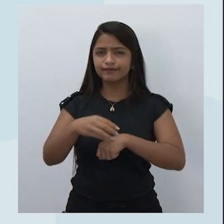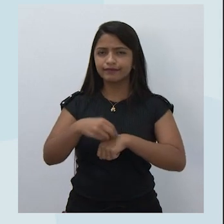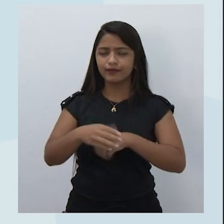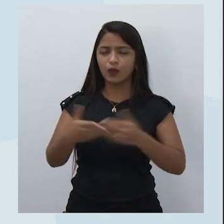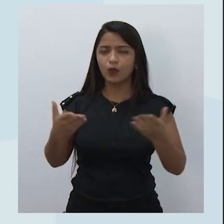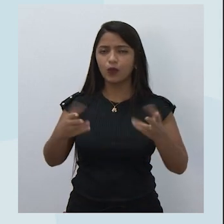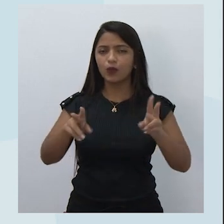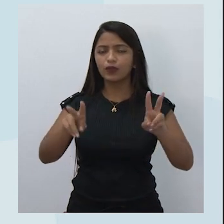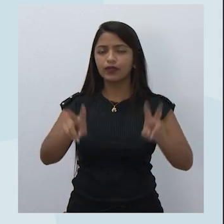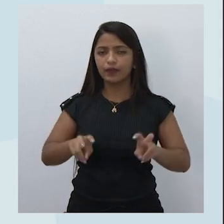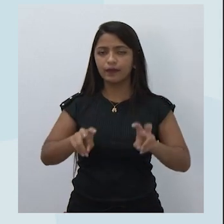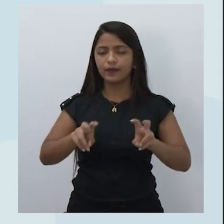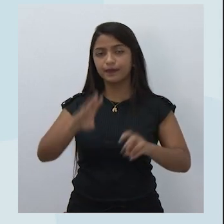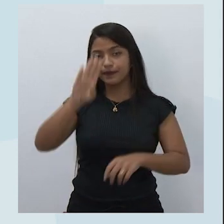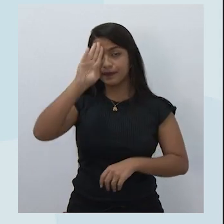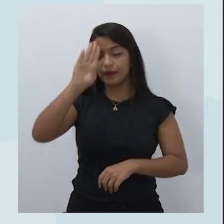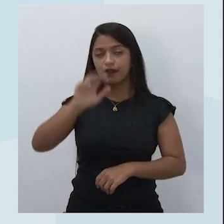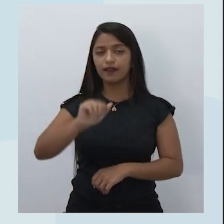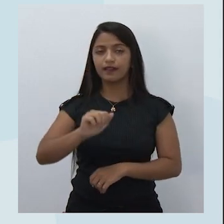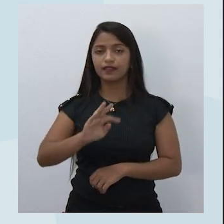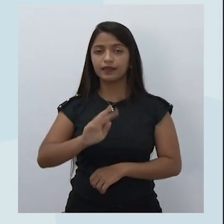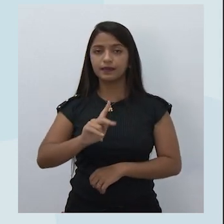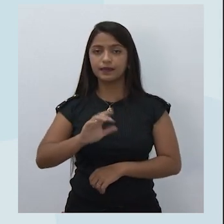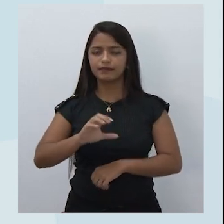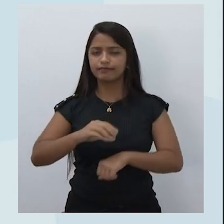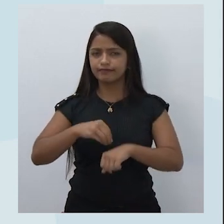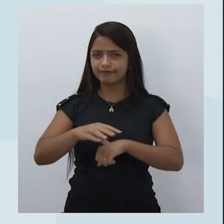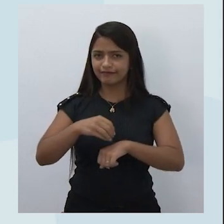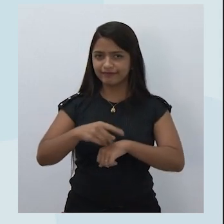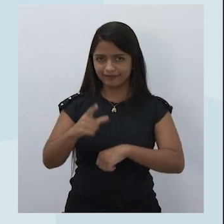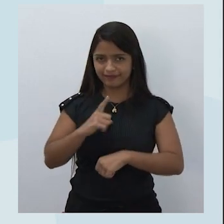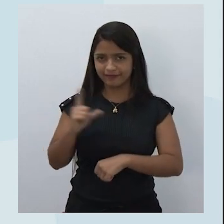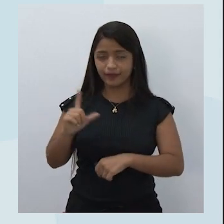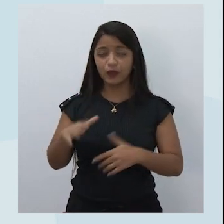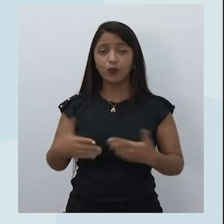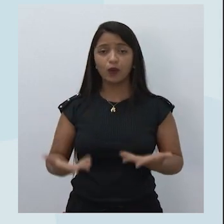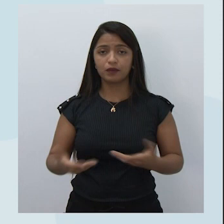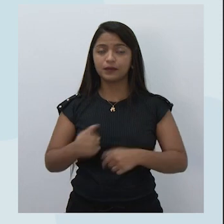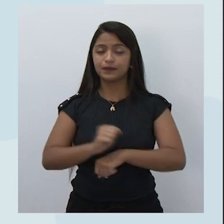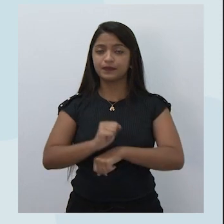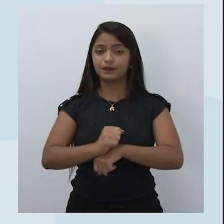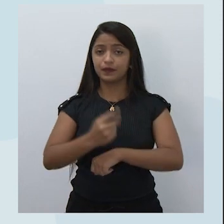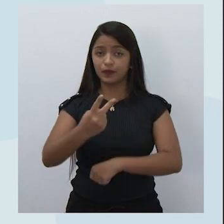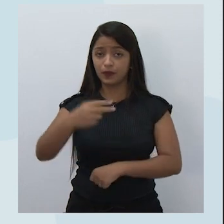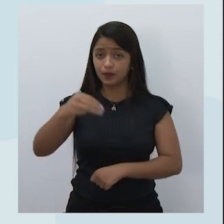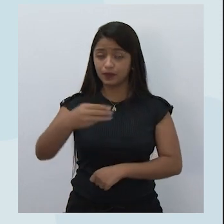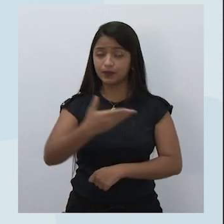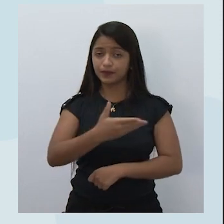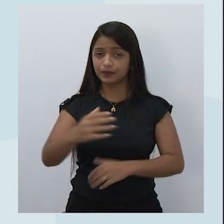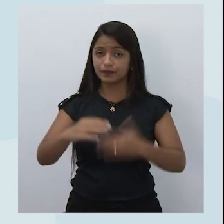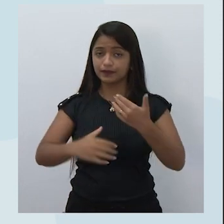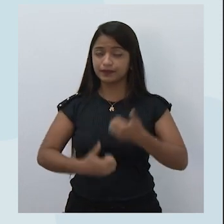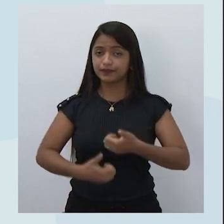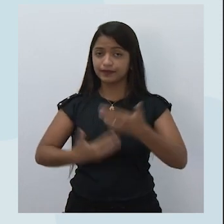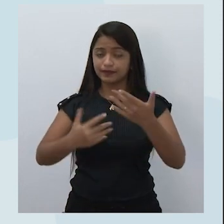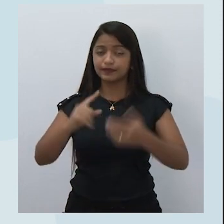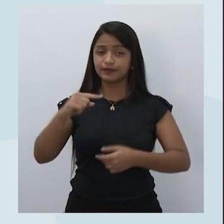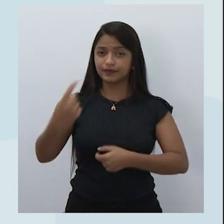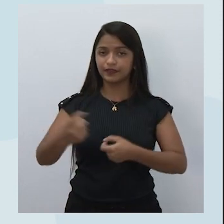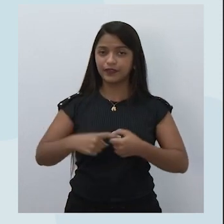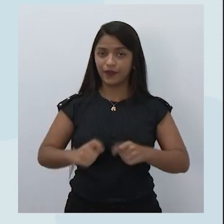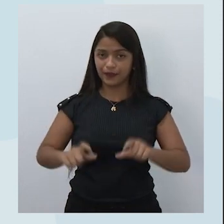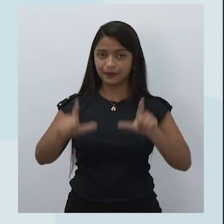neste momento da ATPC? Qual seria ele? 2 minutinhos para responderem lá e a gente